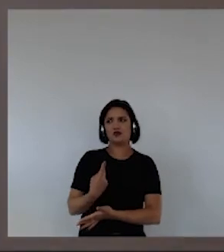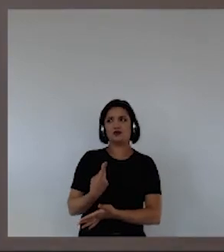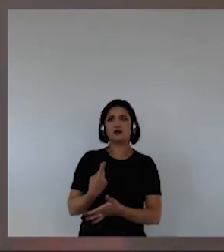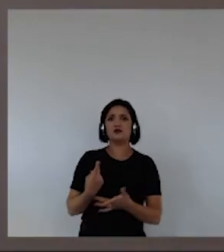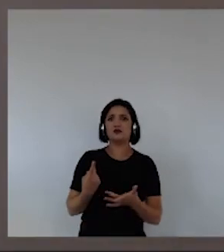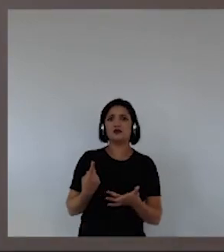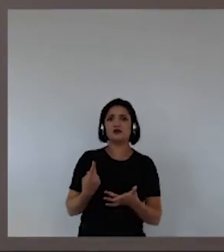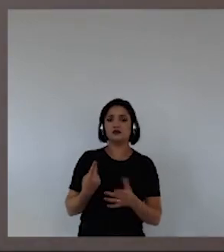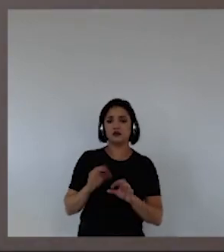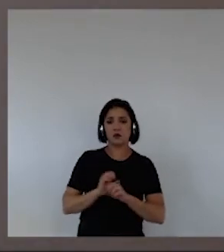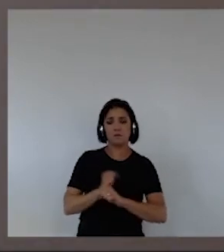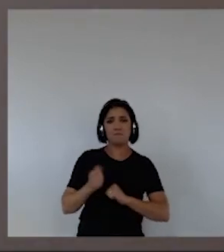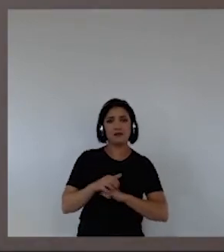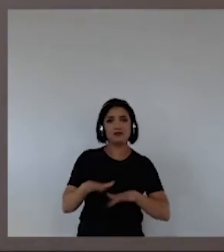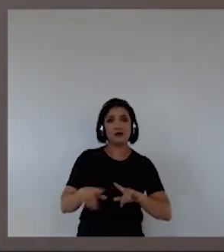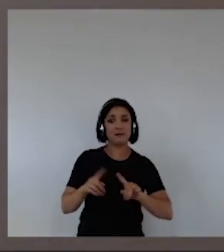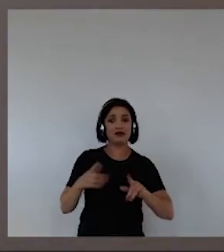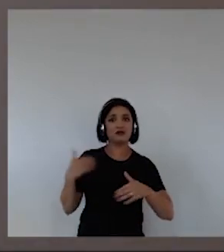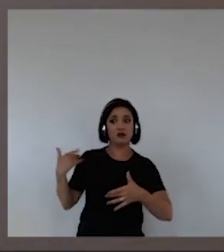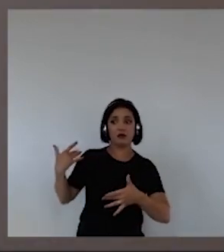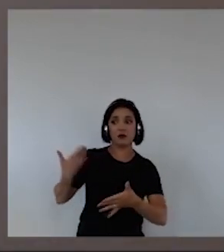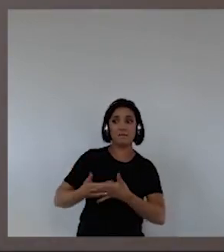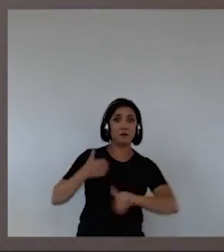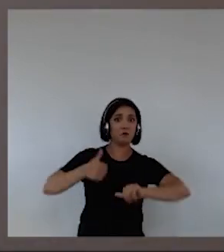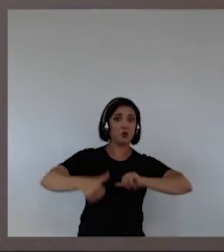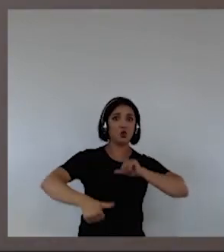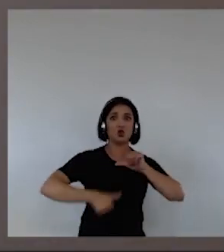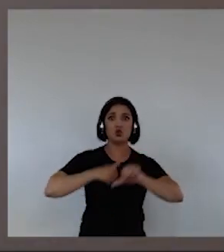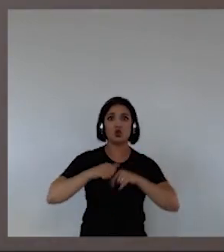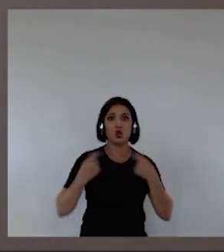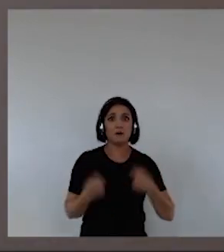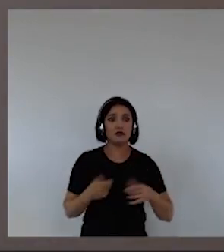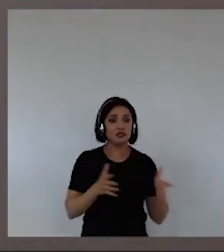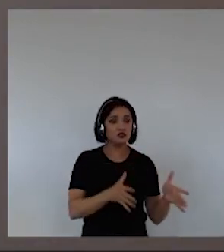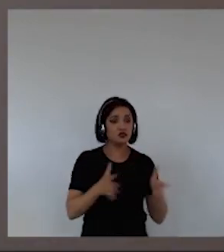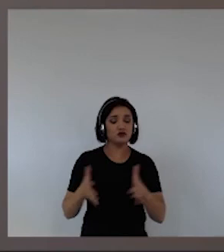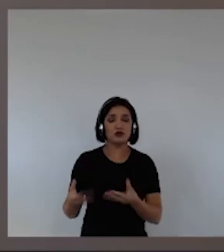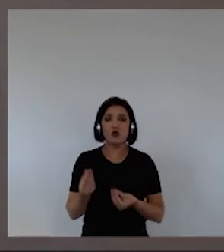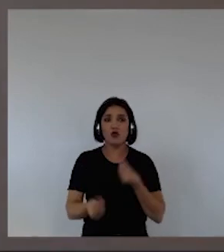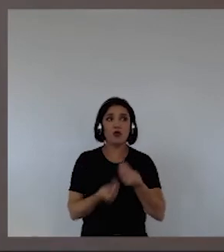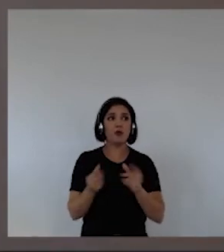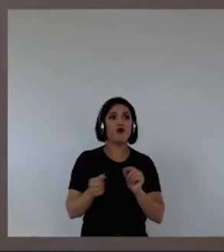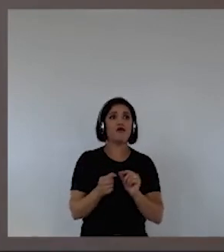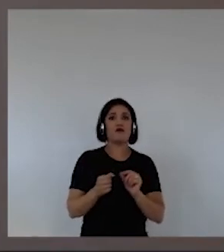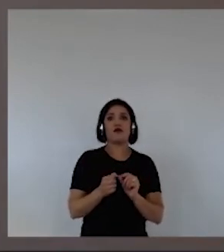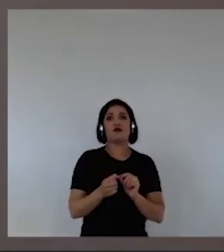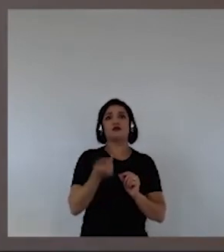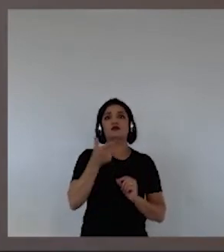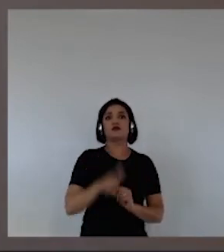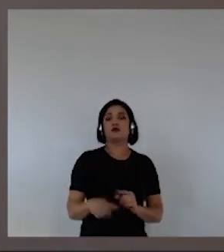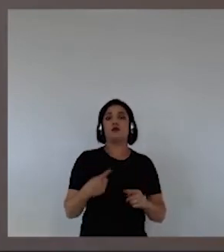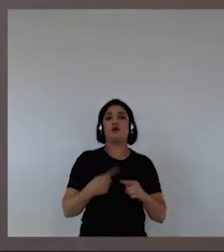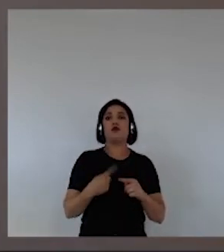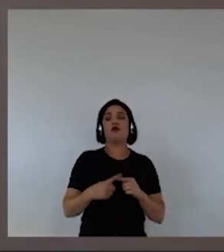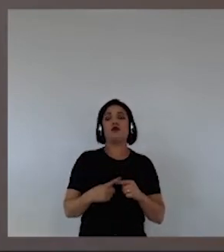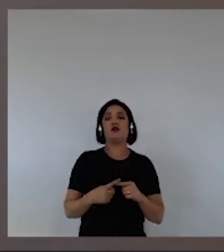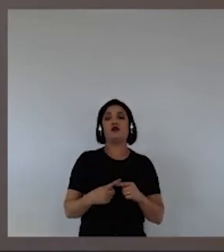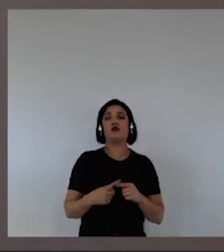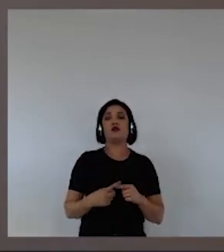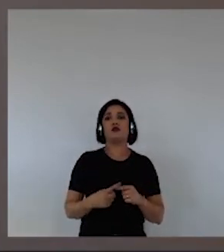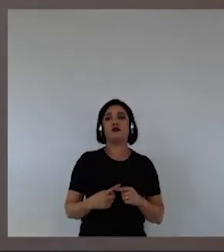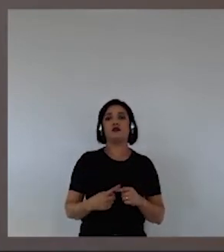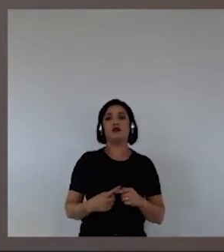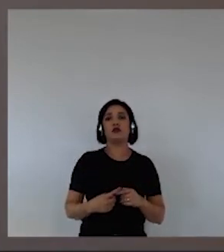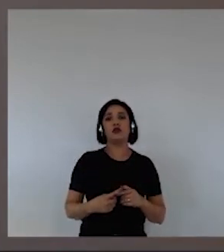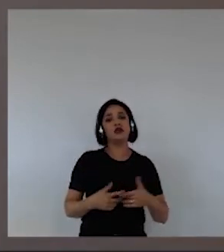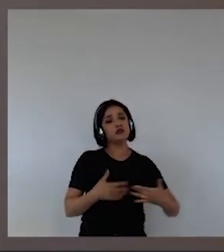pandemia, sofreram essas modificações procedimentais, por vezes, no próprio caminho, no seu